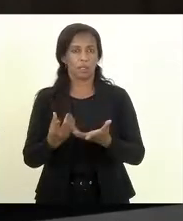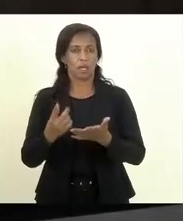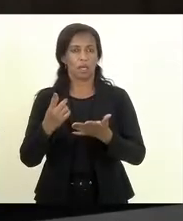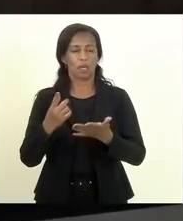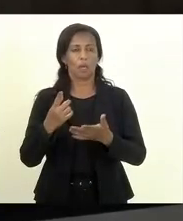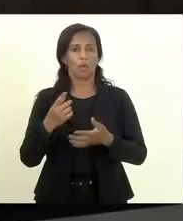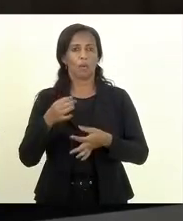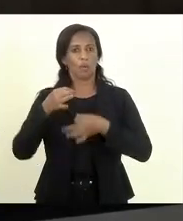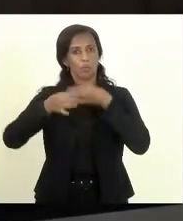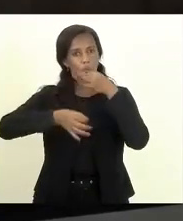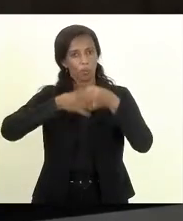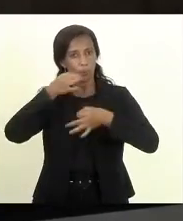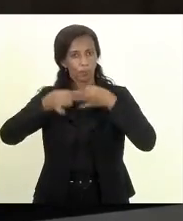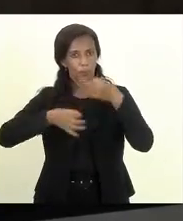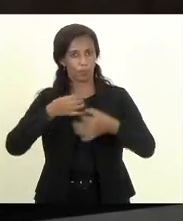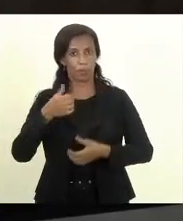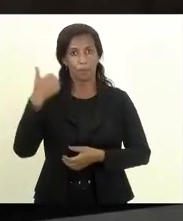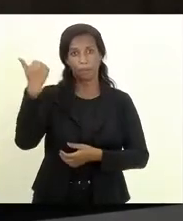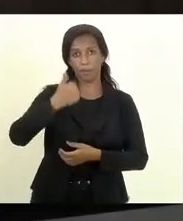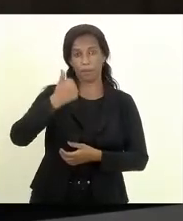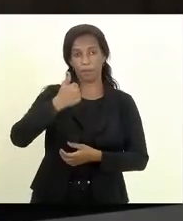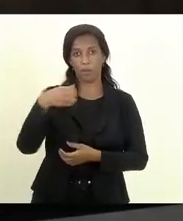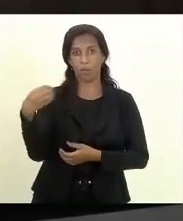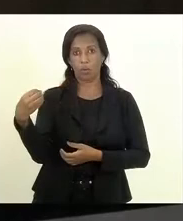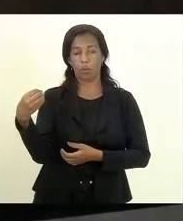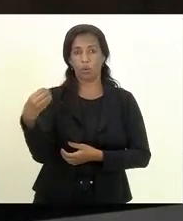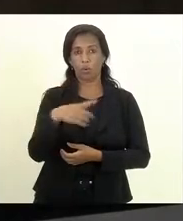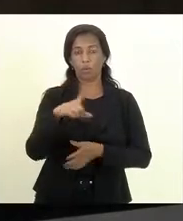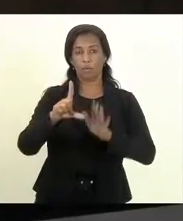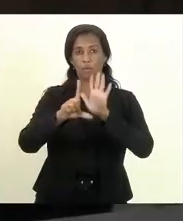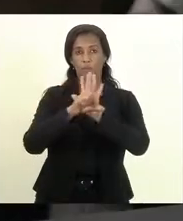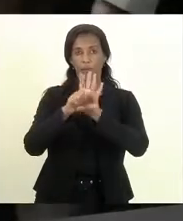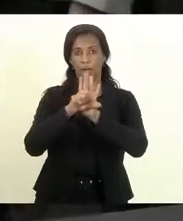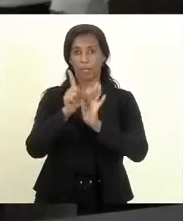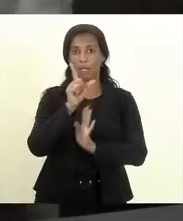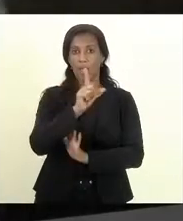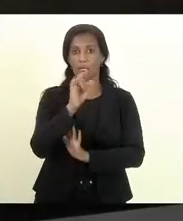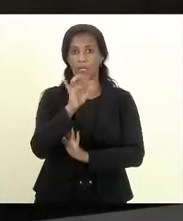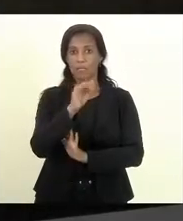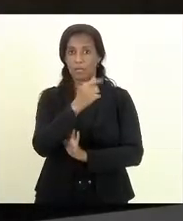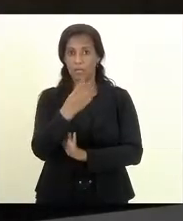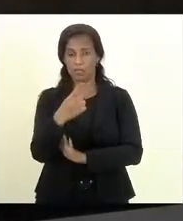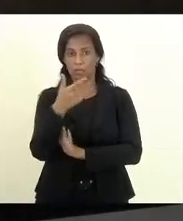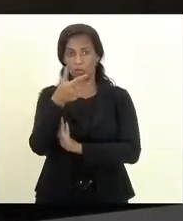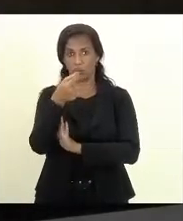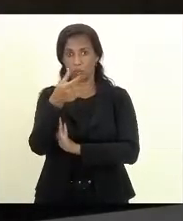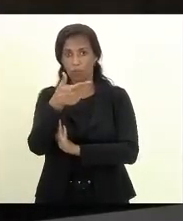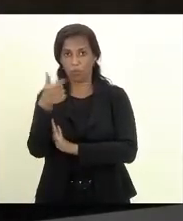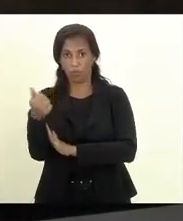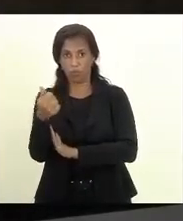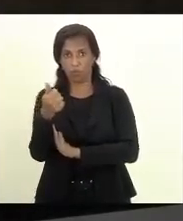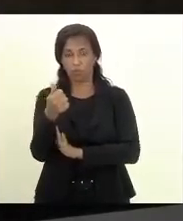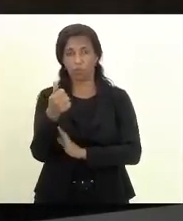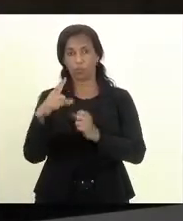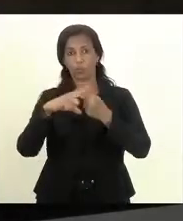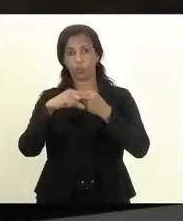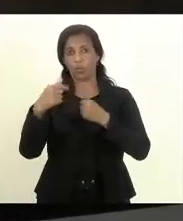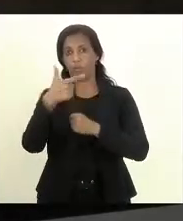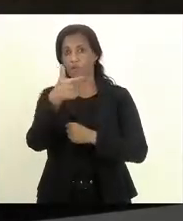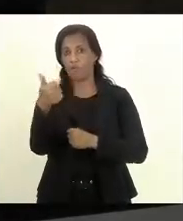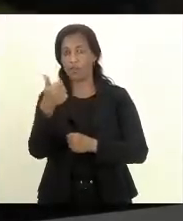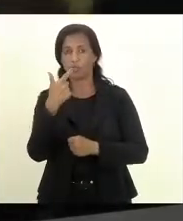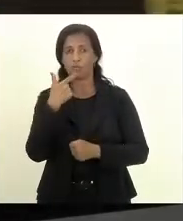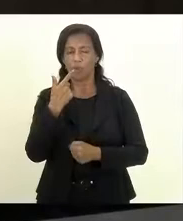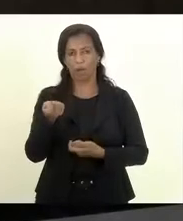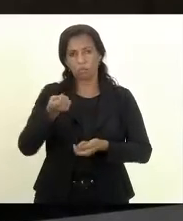questões. Primeiro, a nova lei de licitações, a 14.133 de 2021, o artigo 21 diz assim,